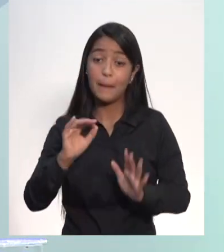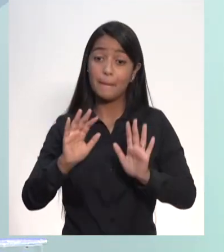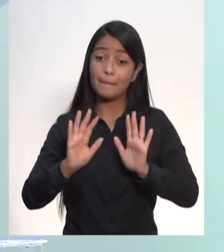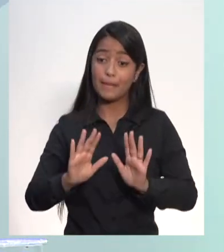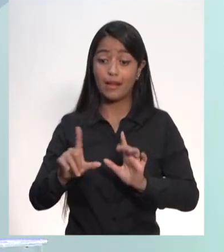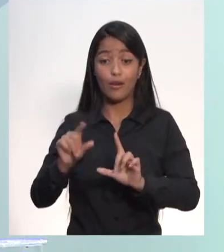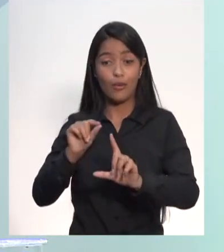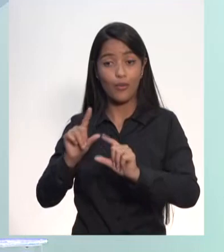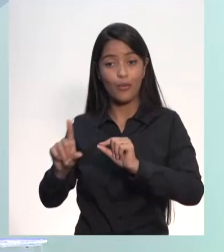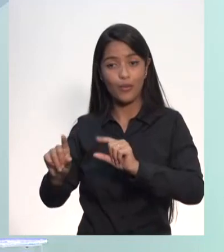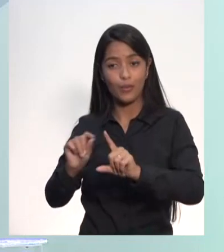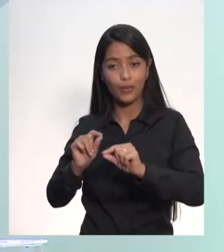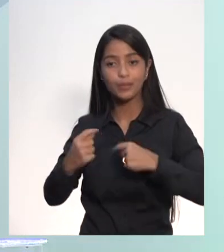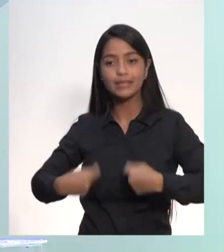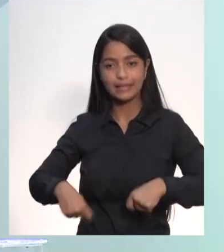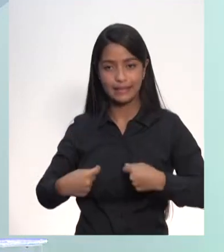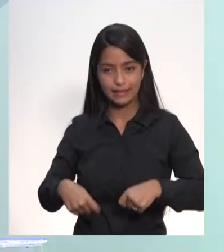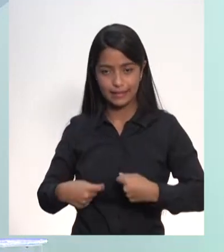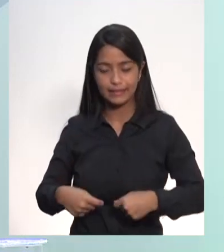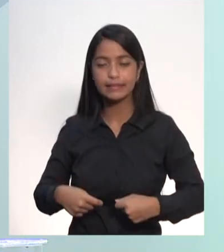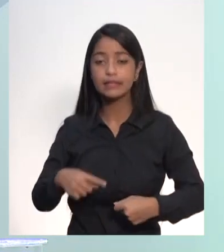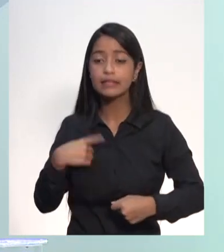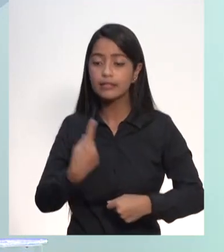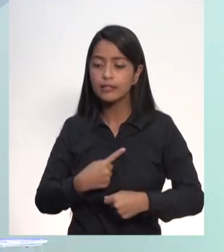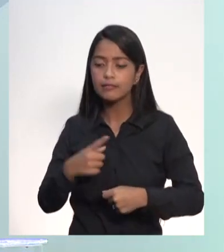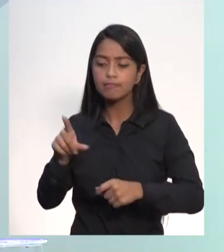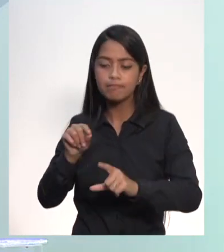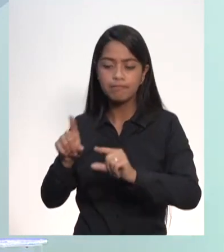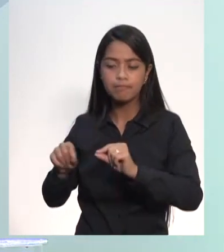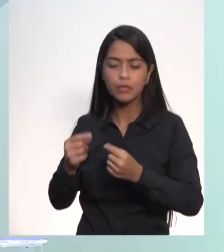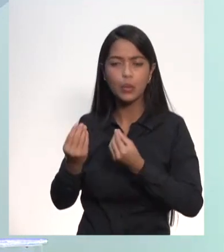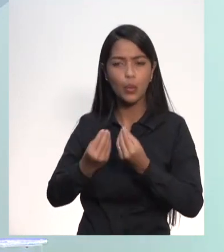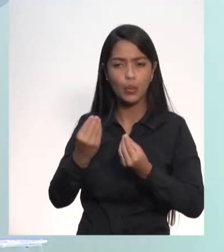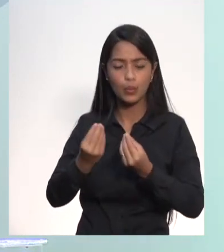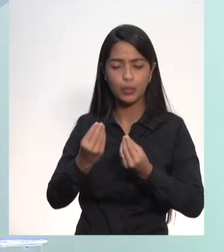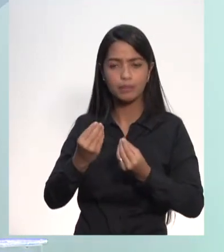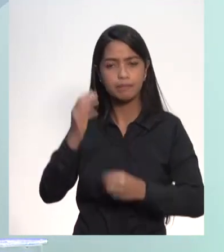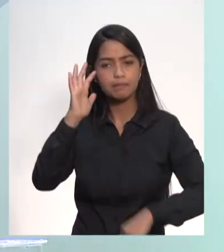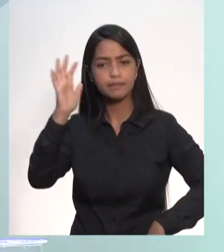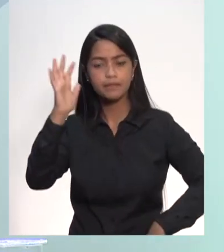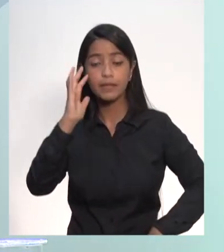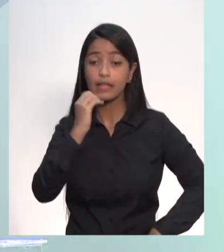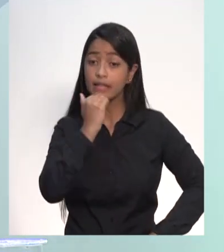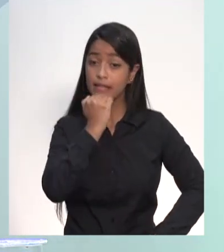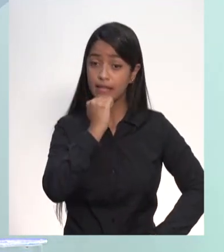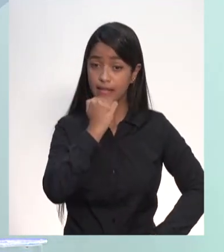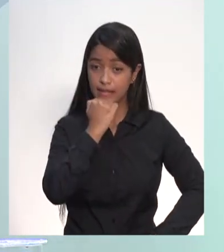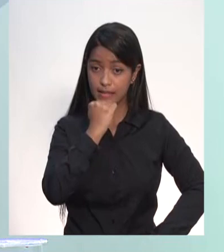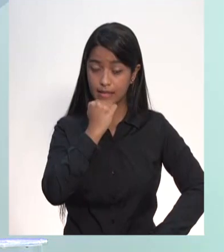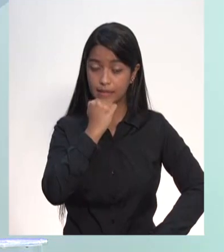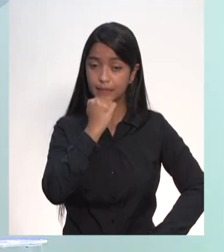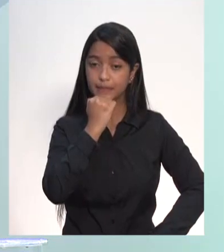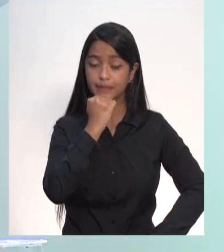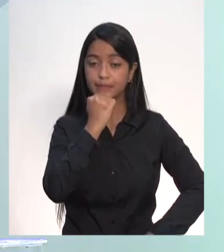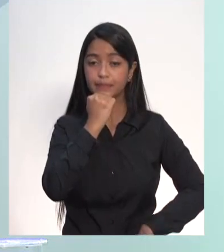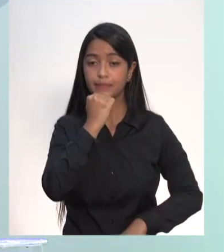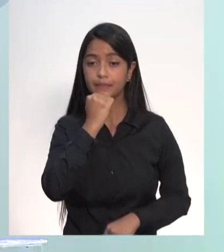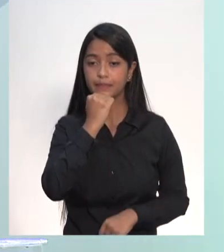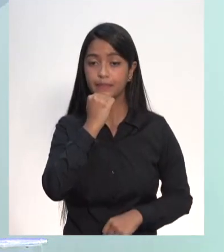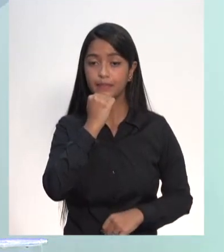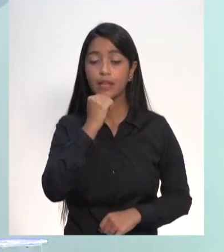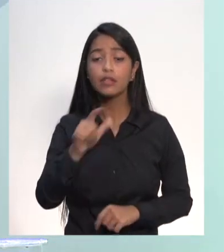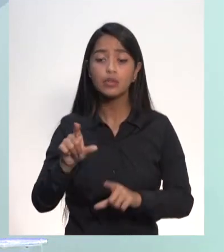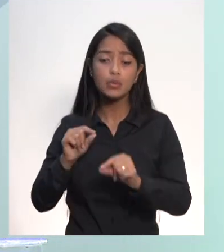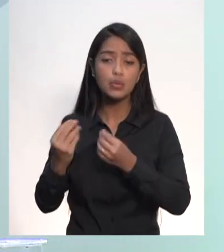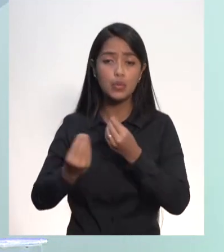uma escolha, e aí a gente elegeu alguns critérios. Então, para as ciências, a gente selecionou essas habilidades considerando 2